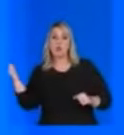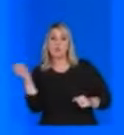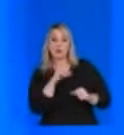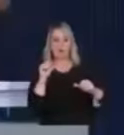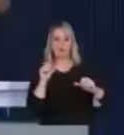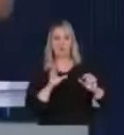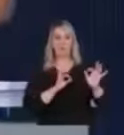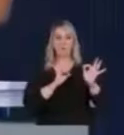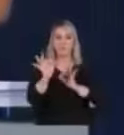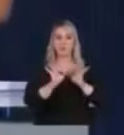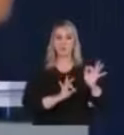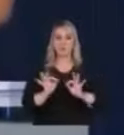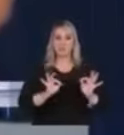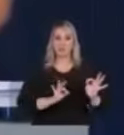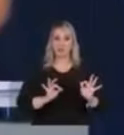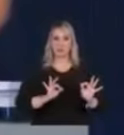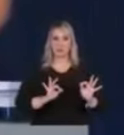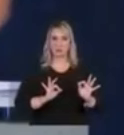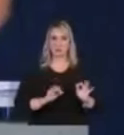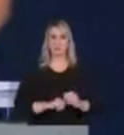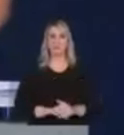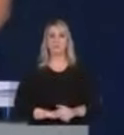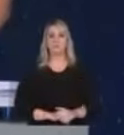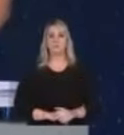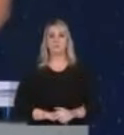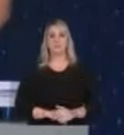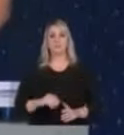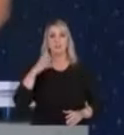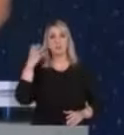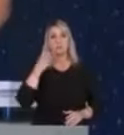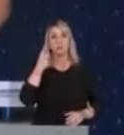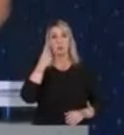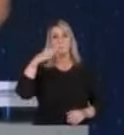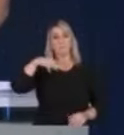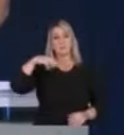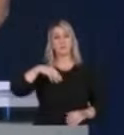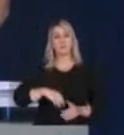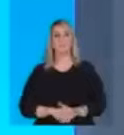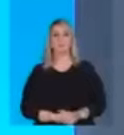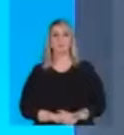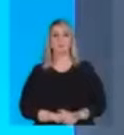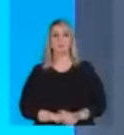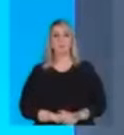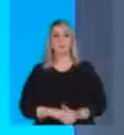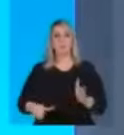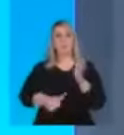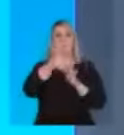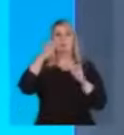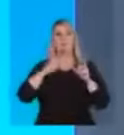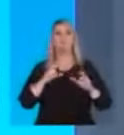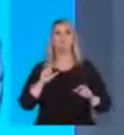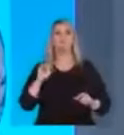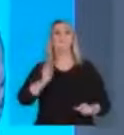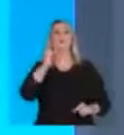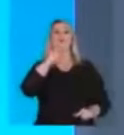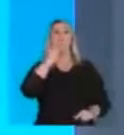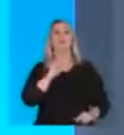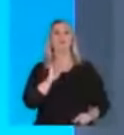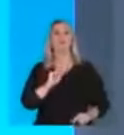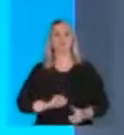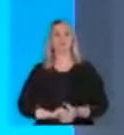projeto não com esse daí do pd do Jandira feg 1 Minuto para a tréplica em primeiro lugar é importante